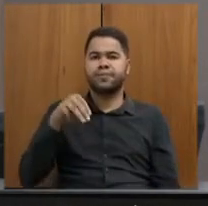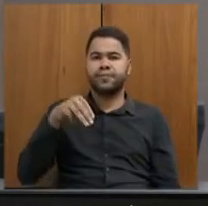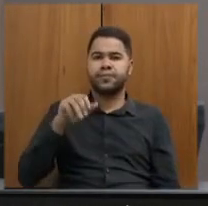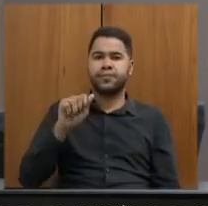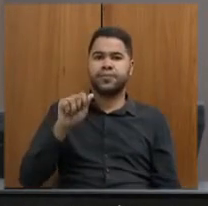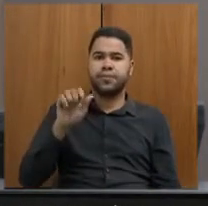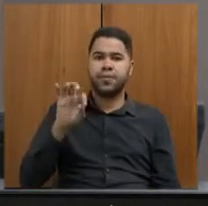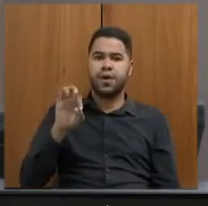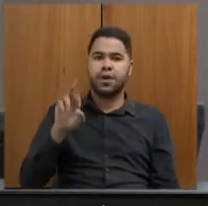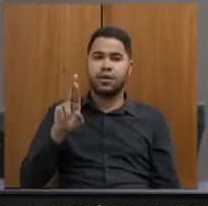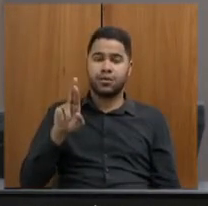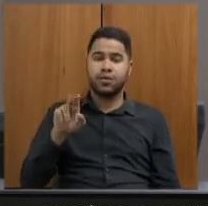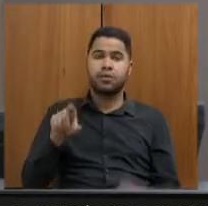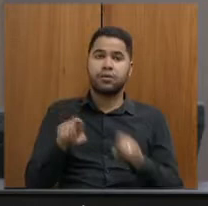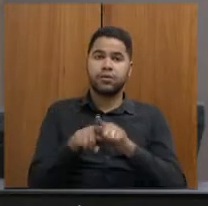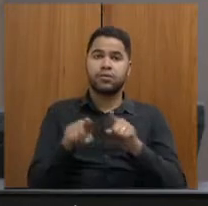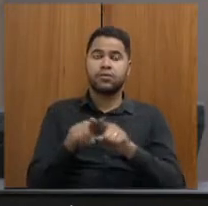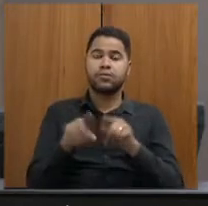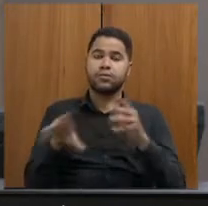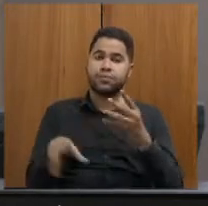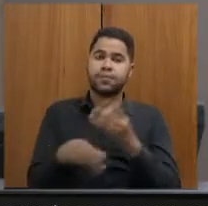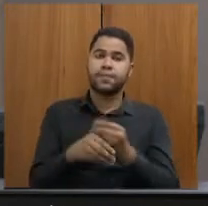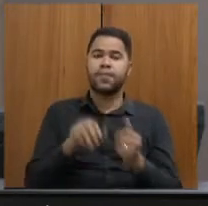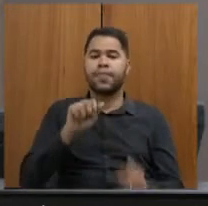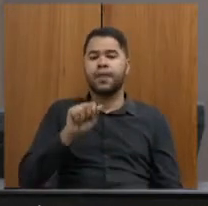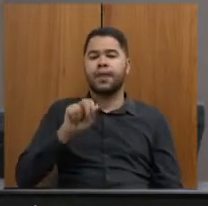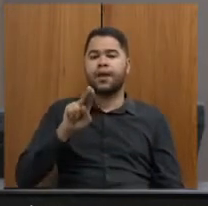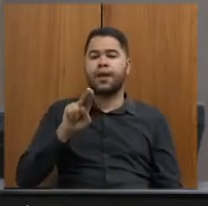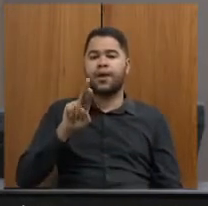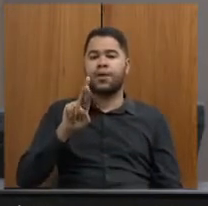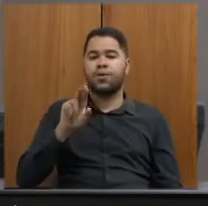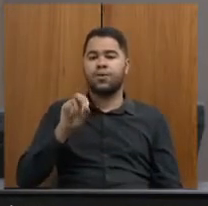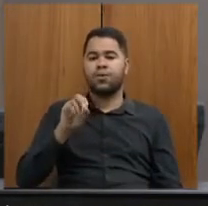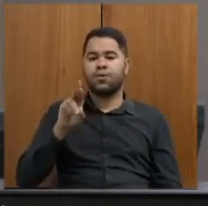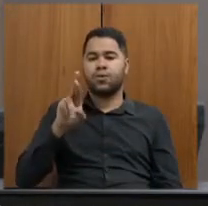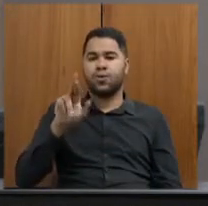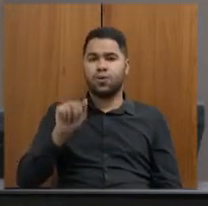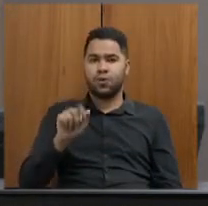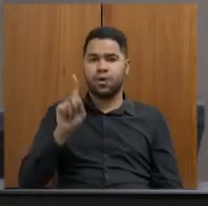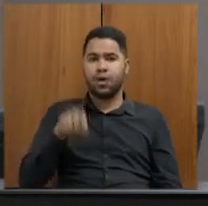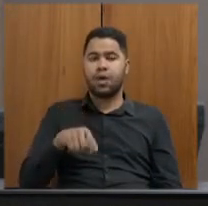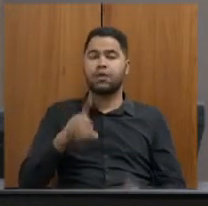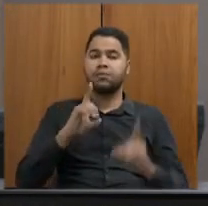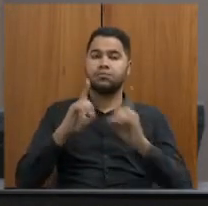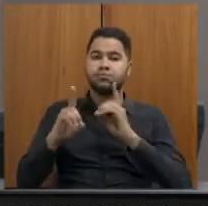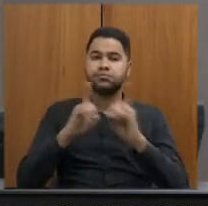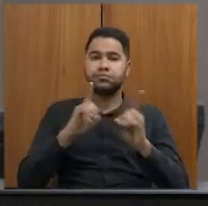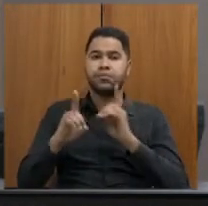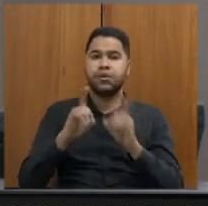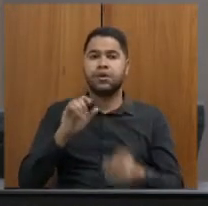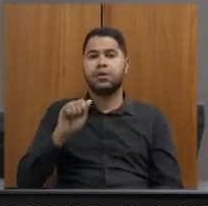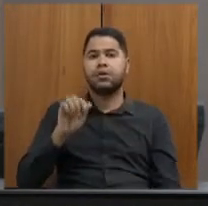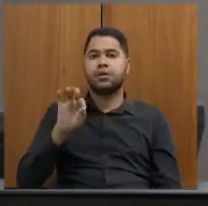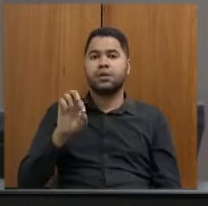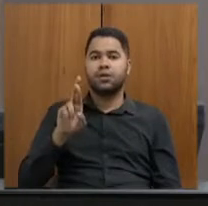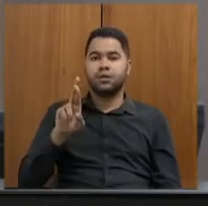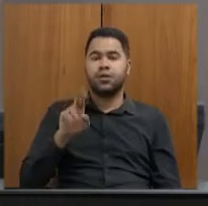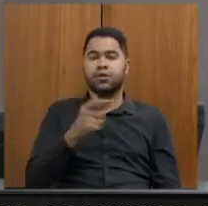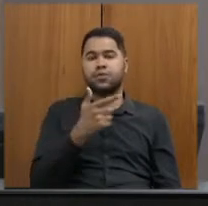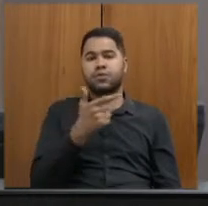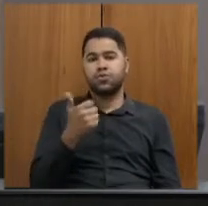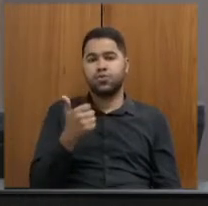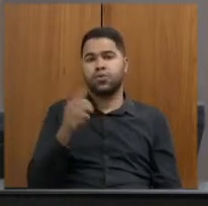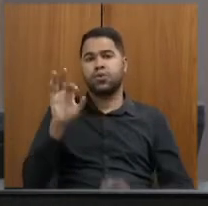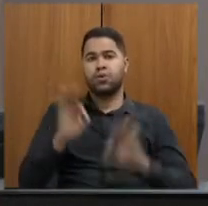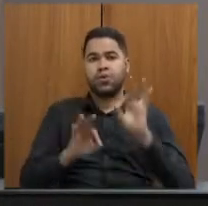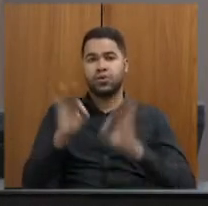questão da terra digital que passou a integrar a rede Aurora né rede latino-americana de diálogos em até composta por 21